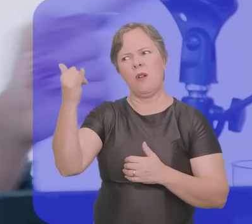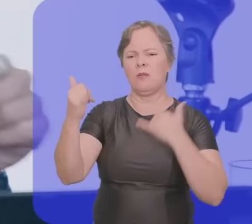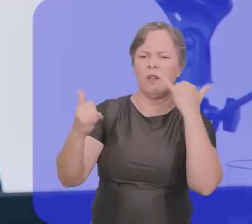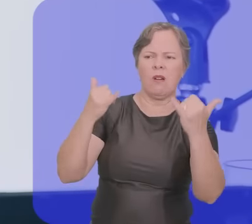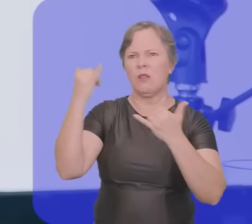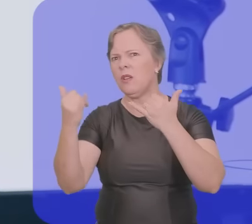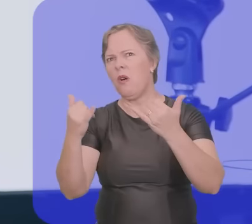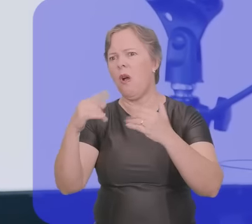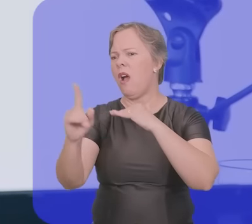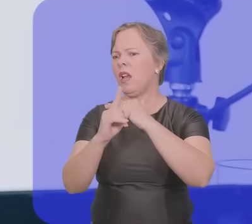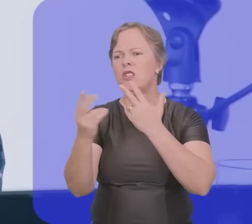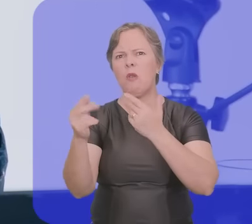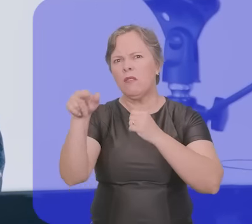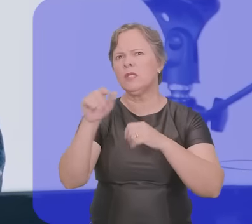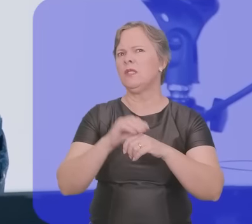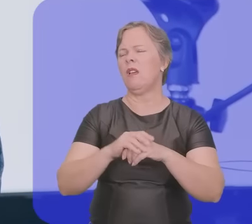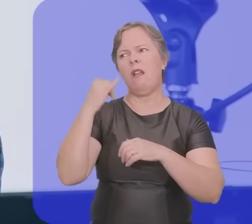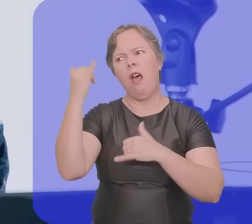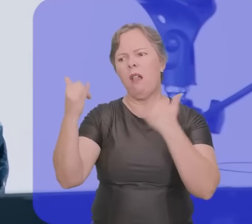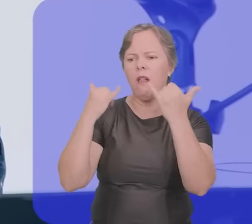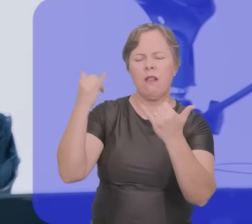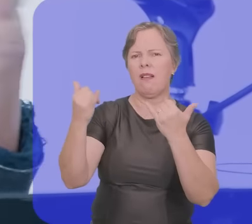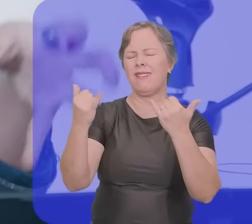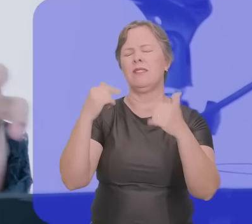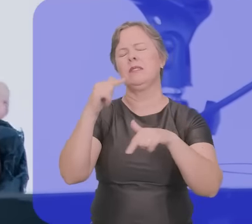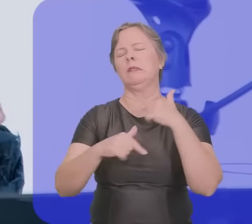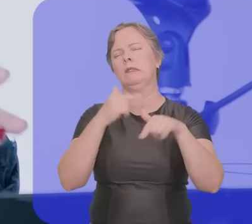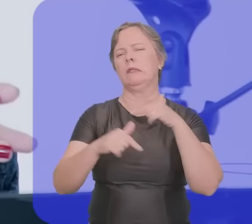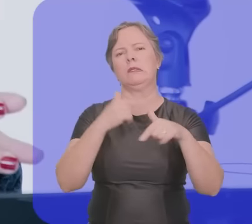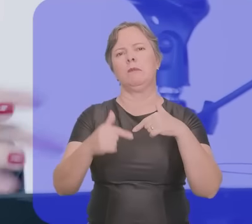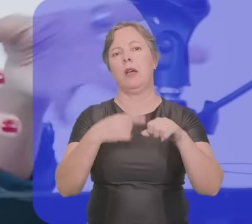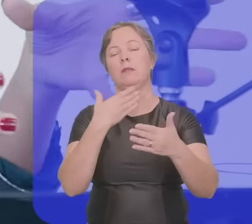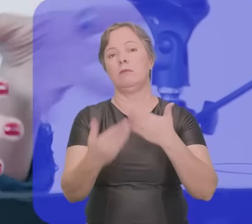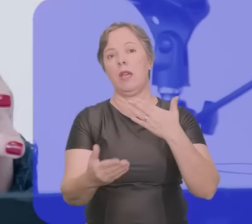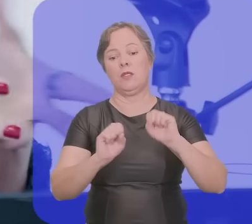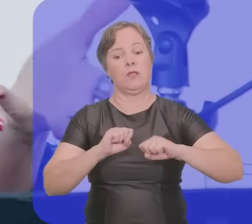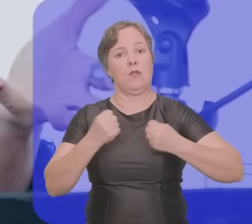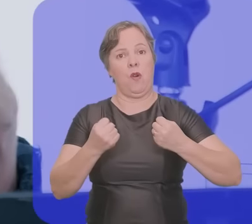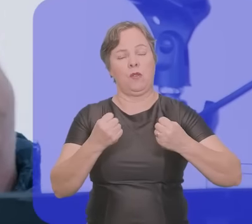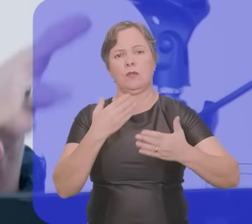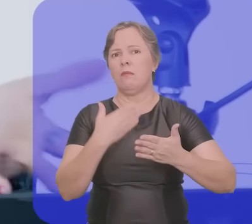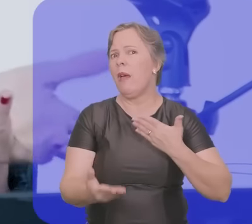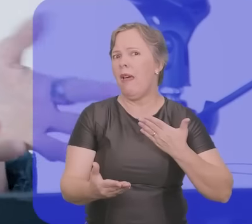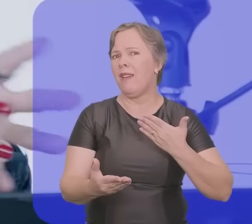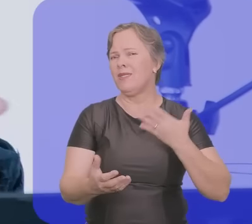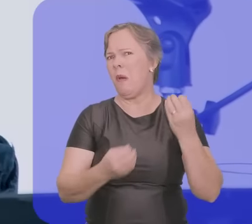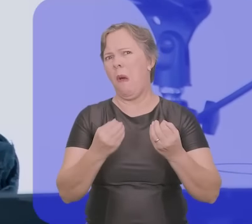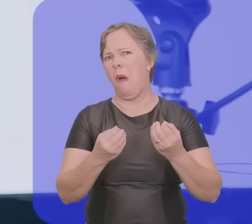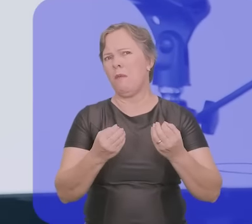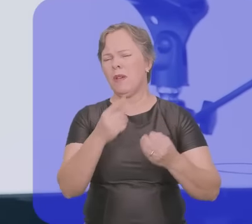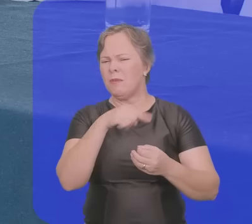a você ela já tinha ligado. Então, pensa o retrabalho, olha o esforço que ela teve para fazer uma coisa que para eles não era tão útil,